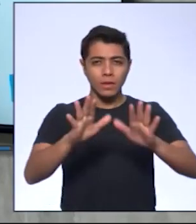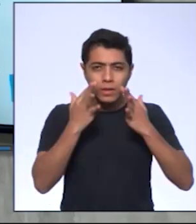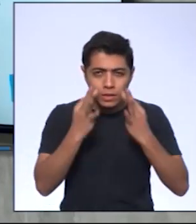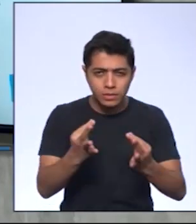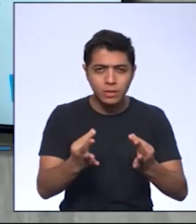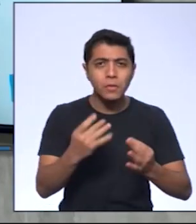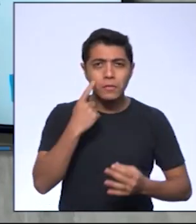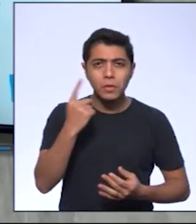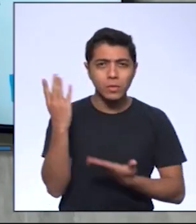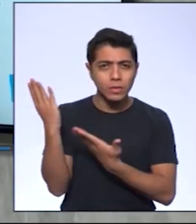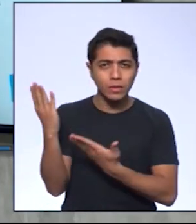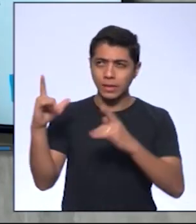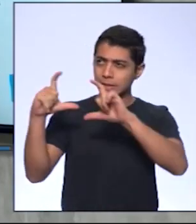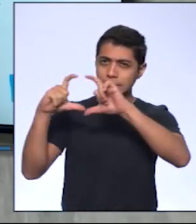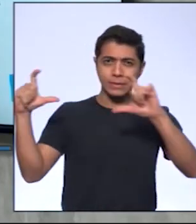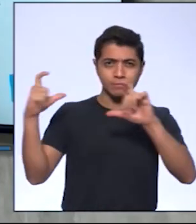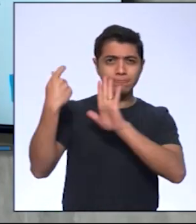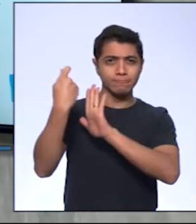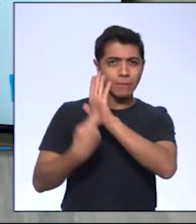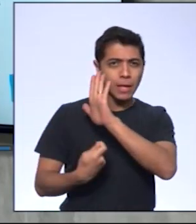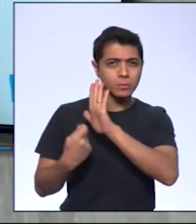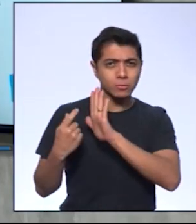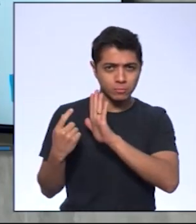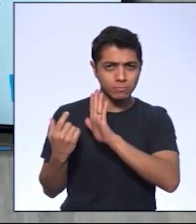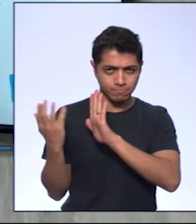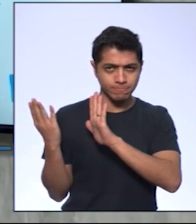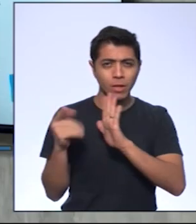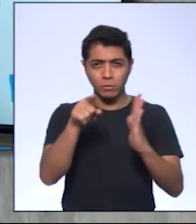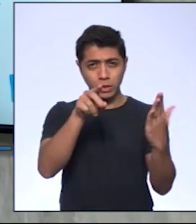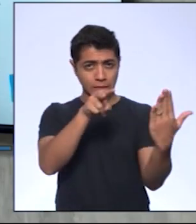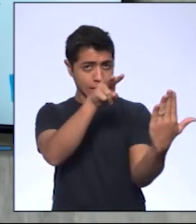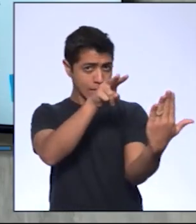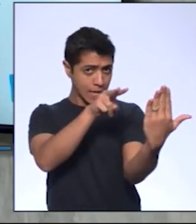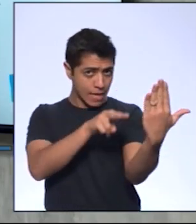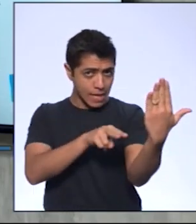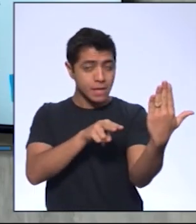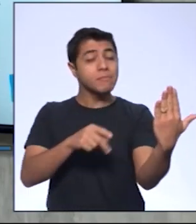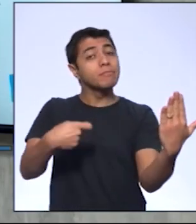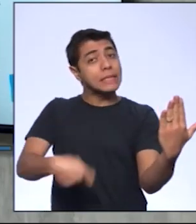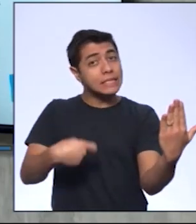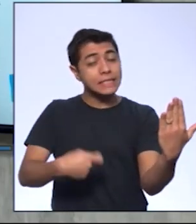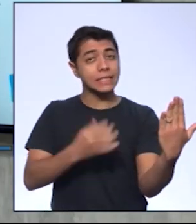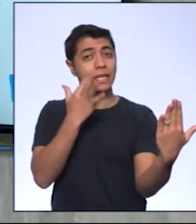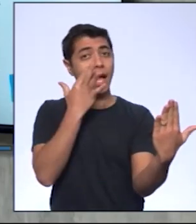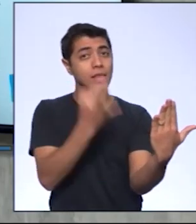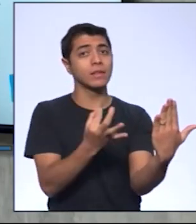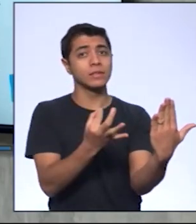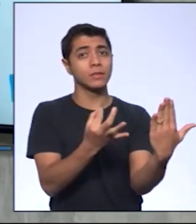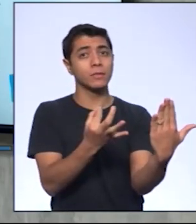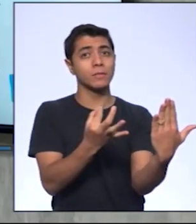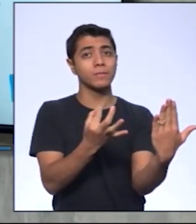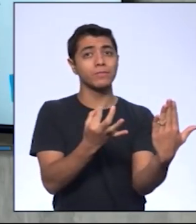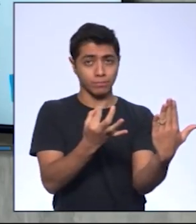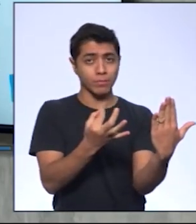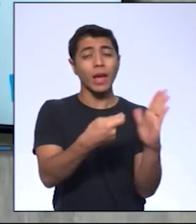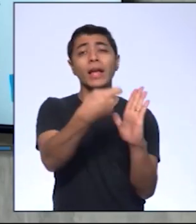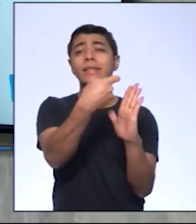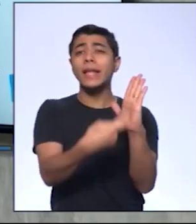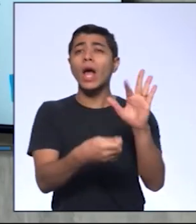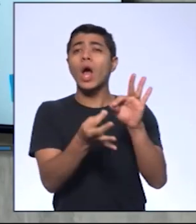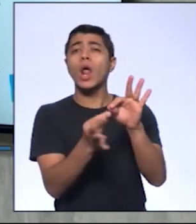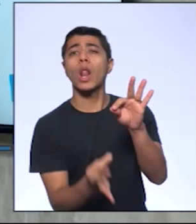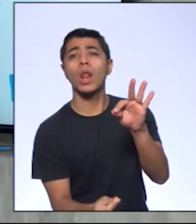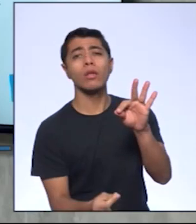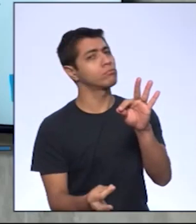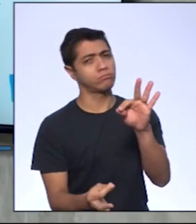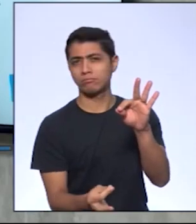como esse, e esse é um texto que exige que o candidato não só tenha atenção, mas o texto não é longo, eu sei, mas ele